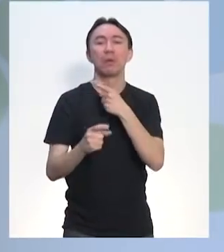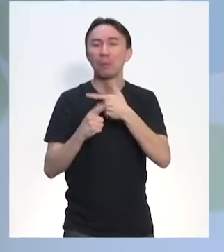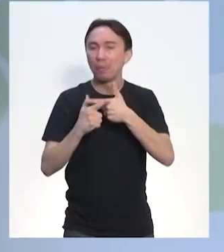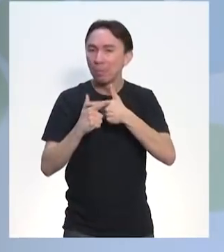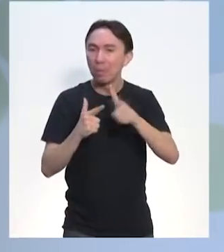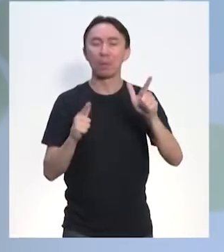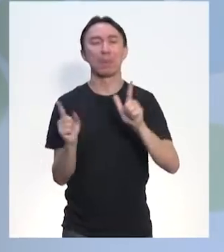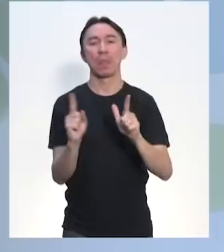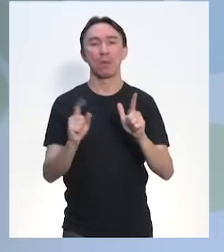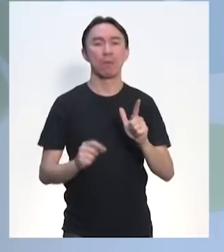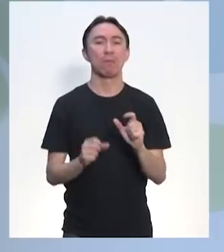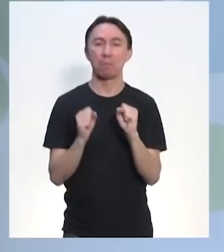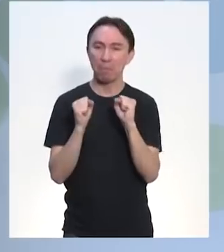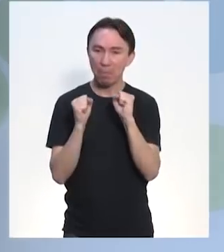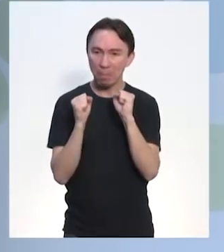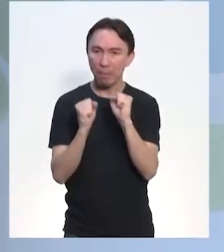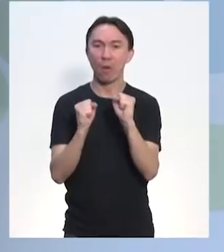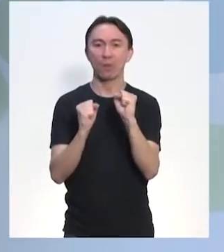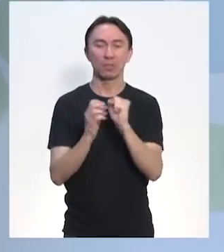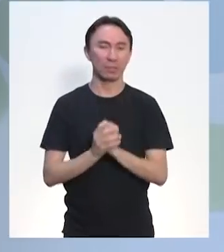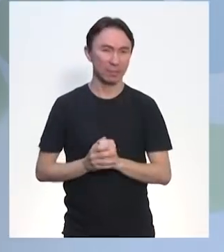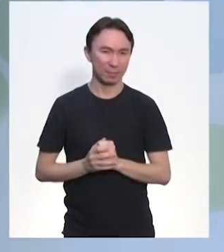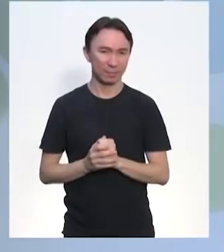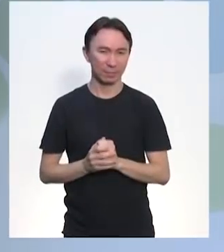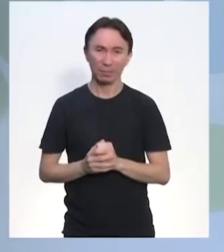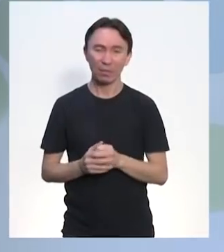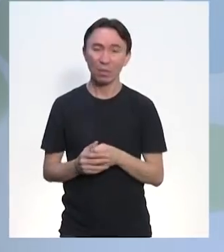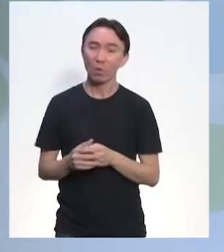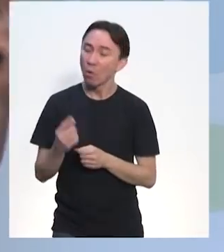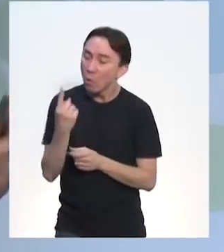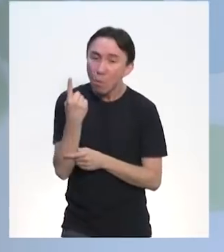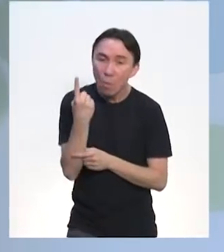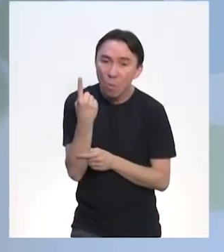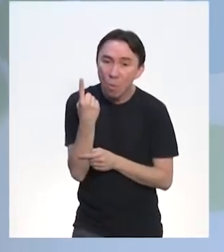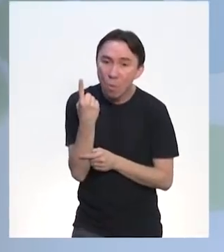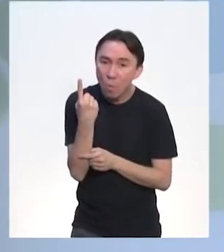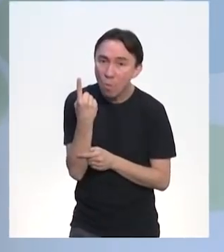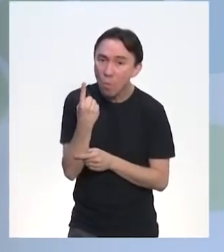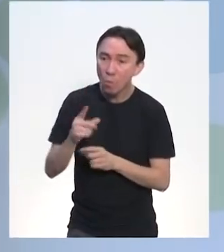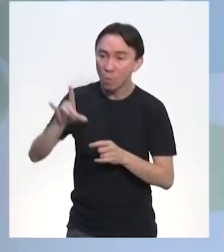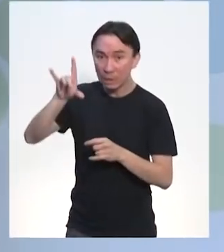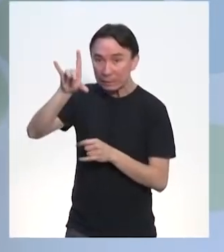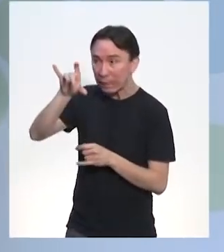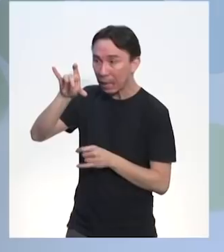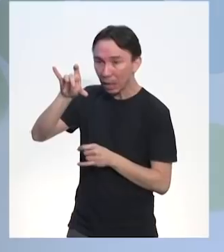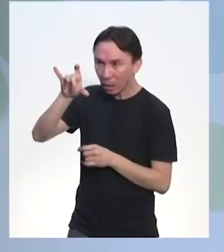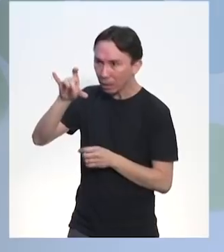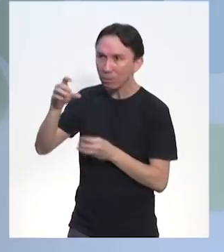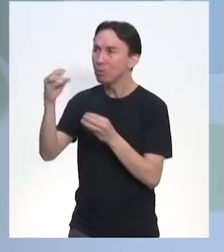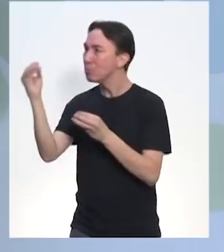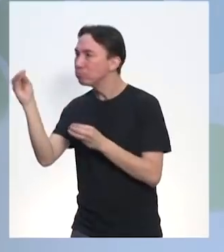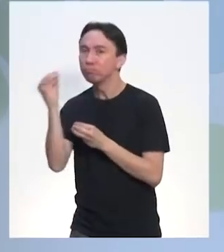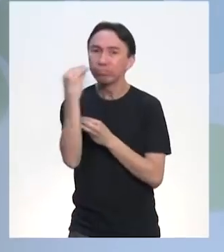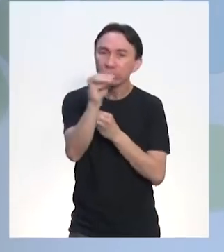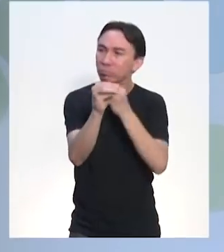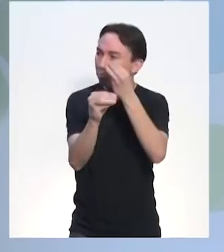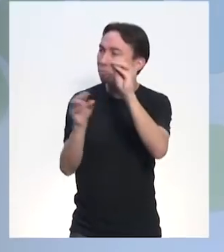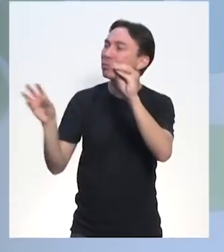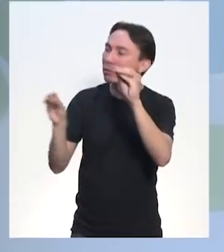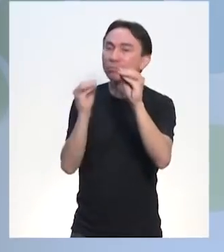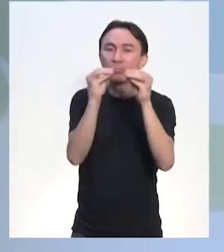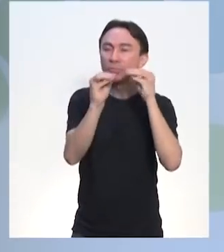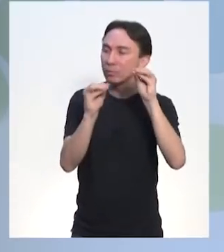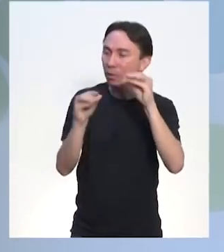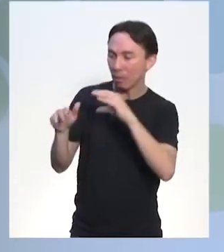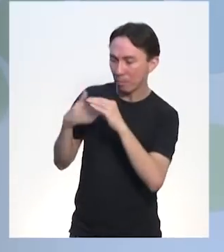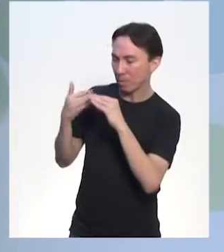né, é apenas um Instagram que vai fazer a postagem, então ele que tem que administrar tudo, receber todas as